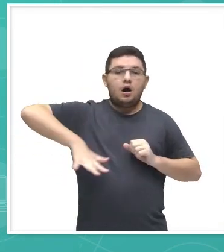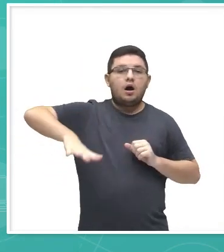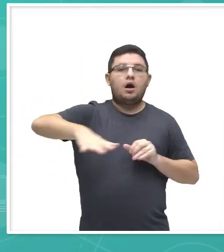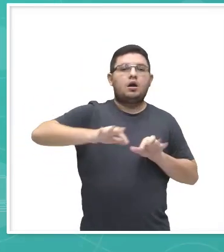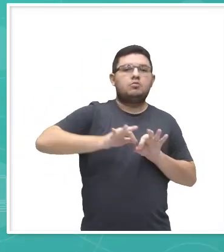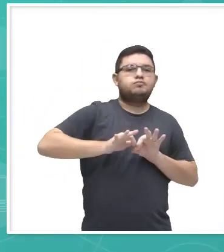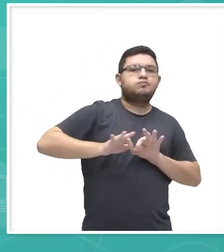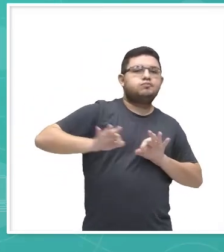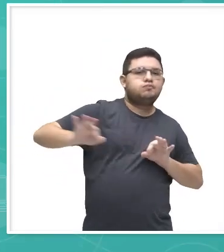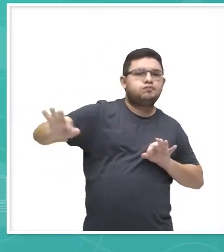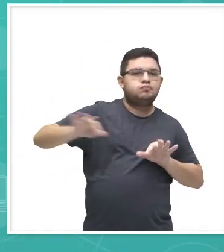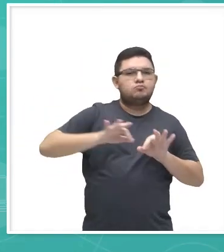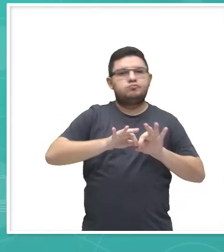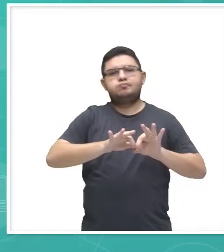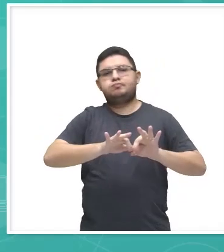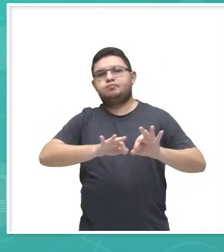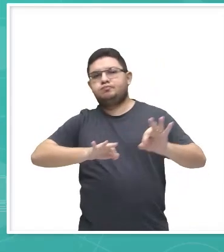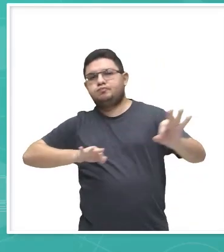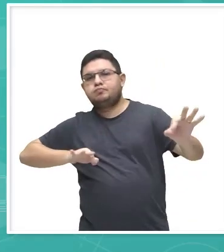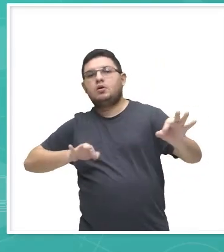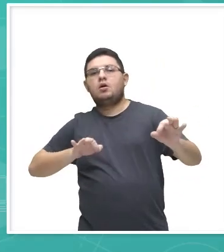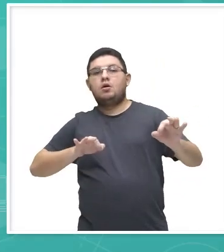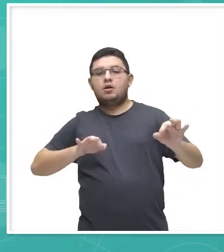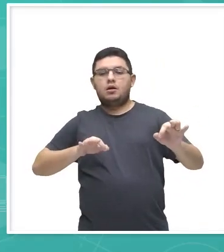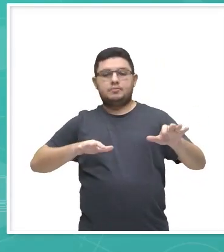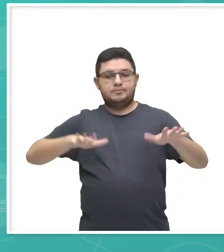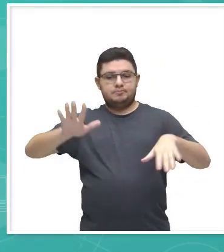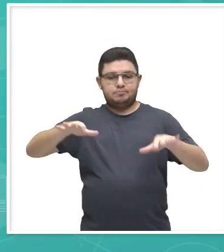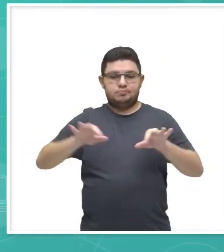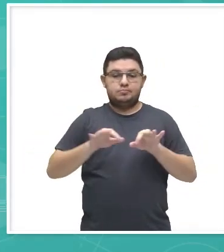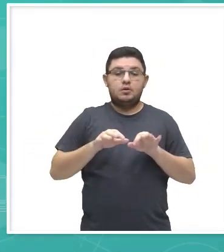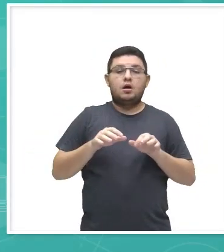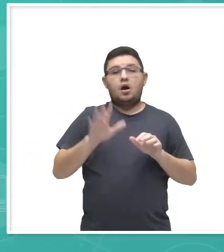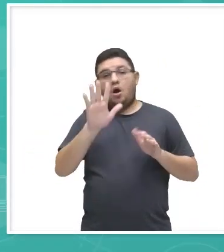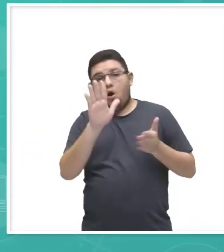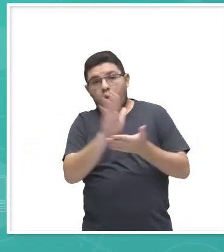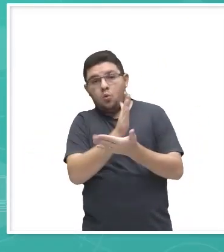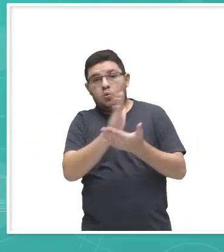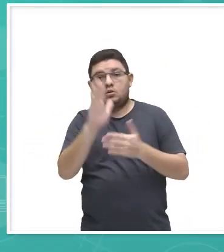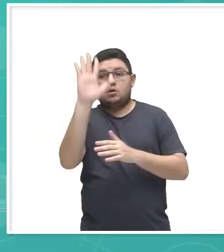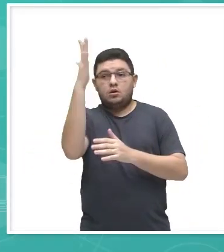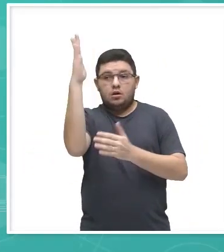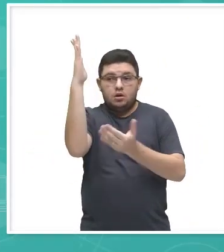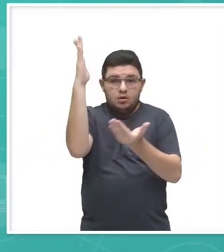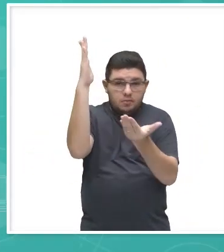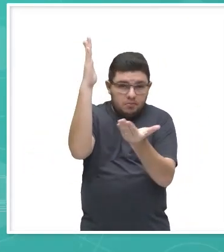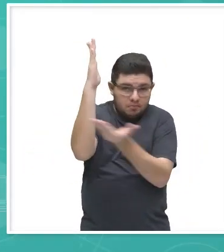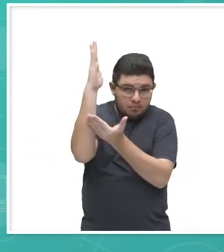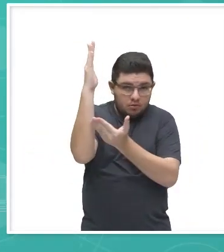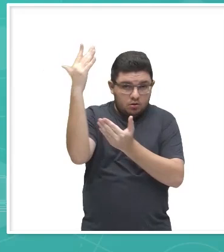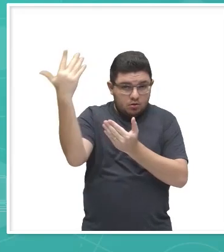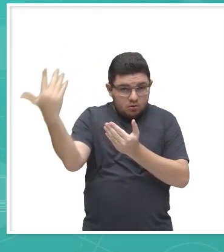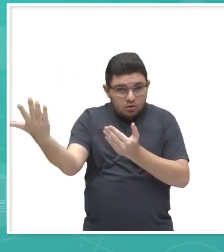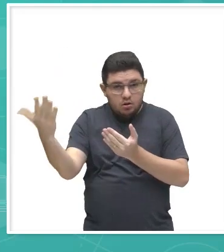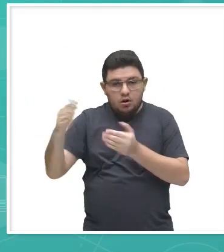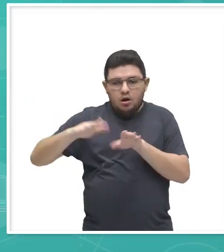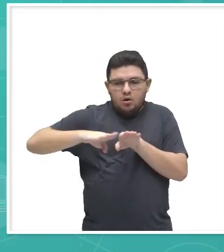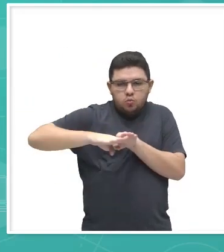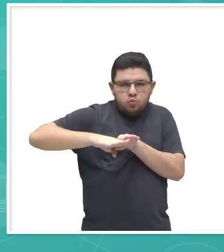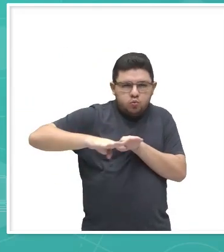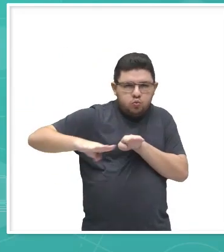naquela região, naquela área, que vai ser desmatada para cultivar ali um determinado